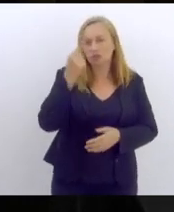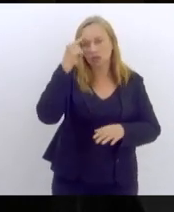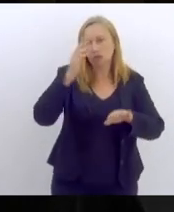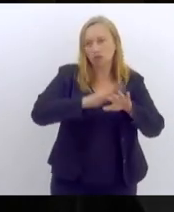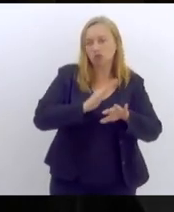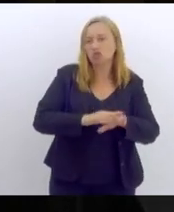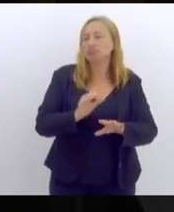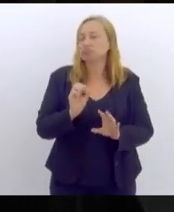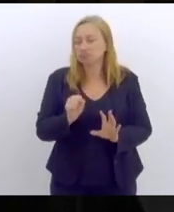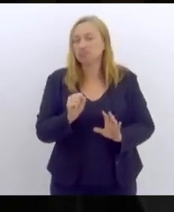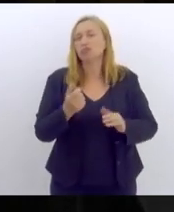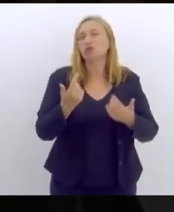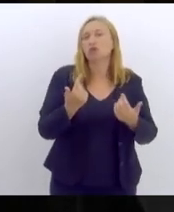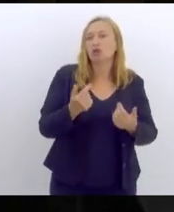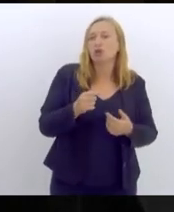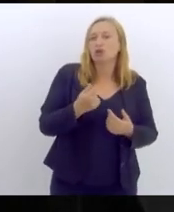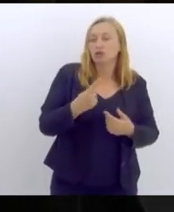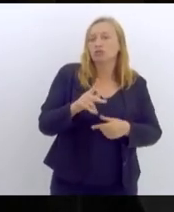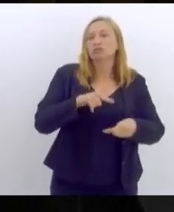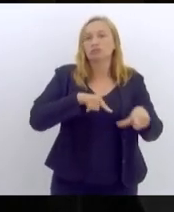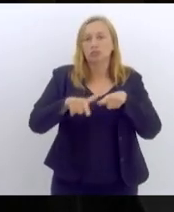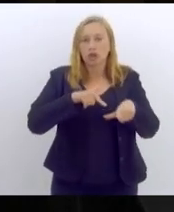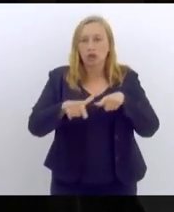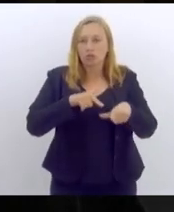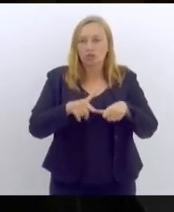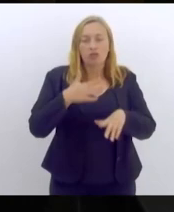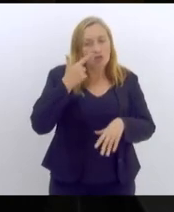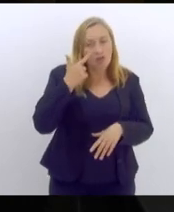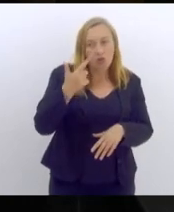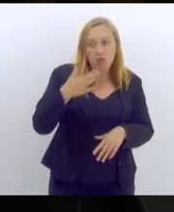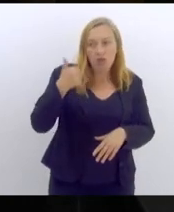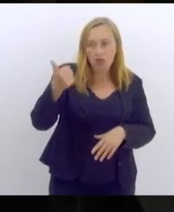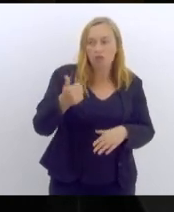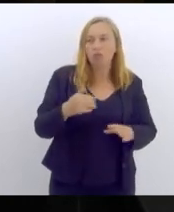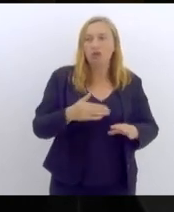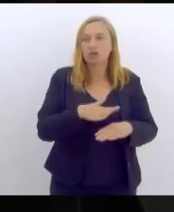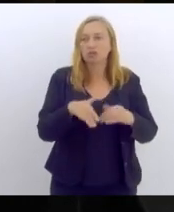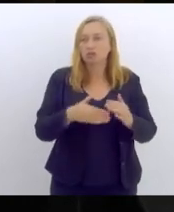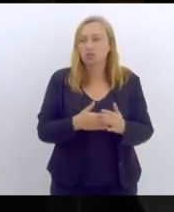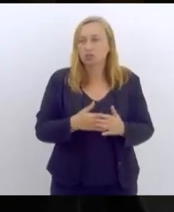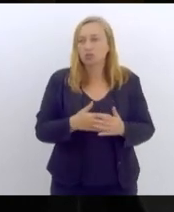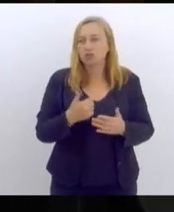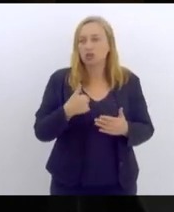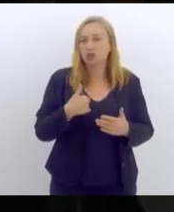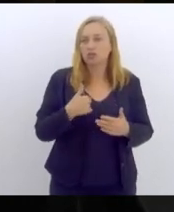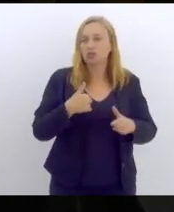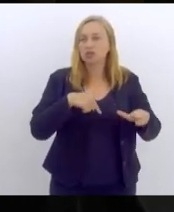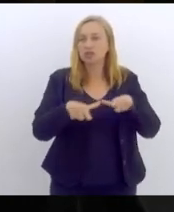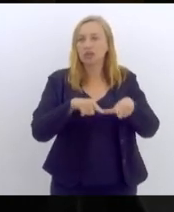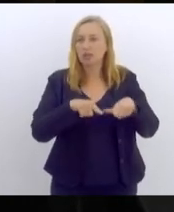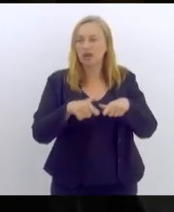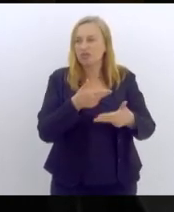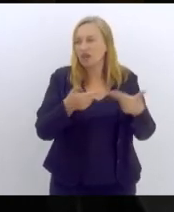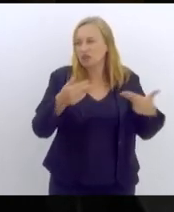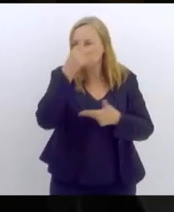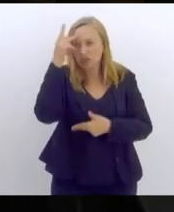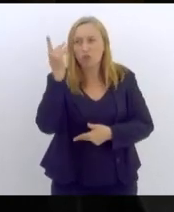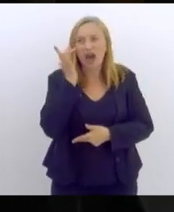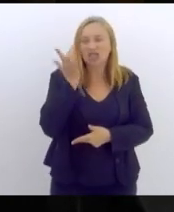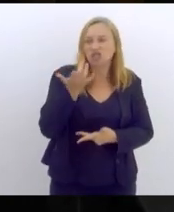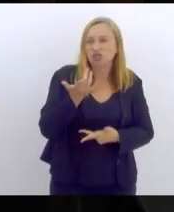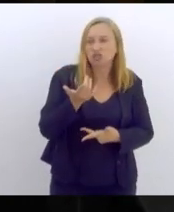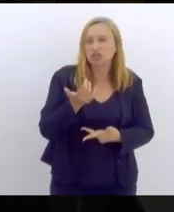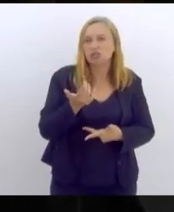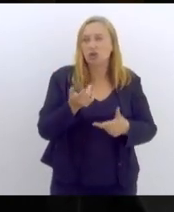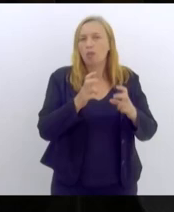sim, o seu trabalho, em promover o melhor para eles. Eu estou nessa missão. Muita gente acha que foi